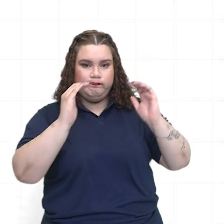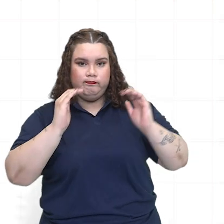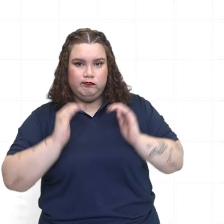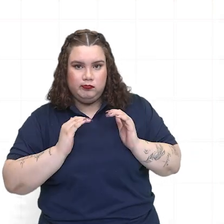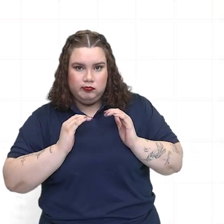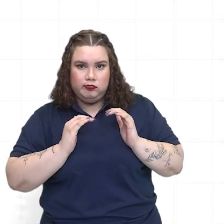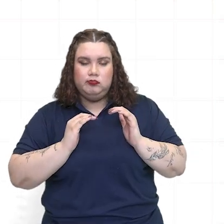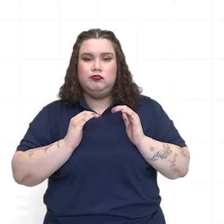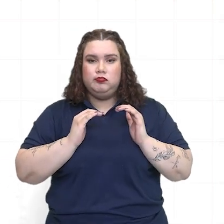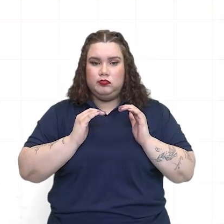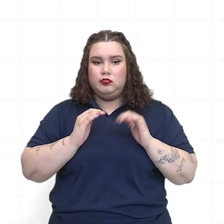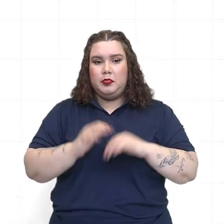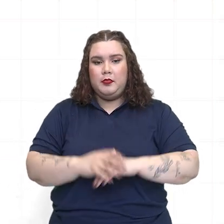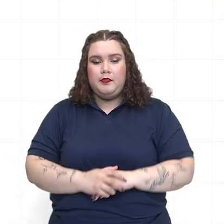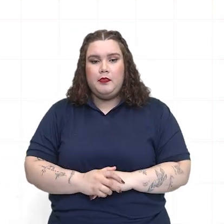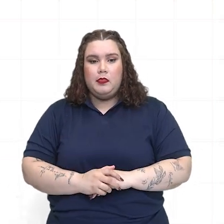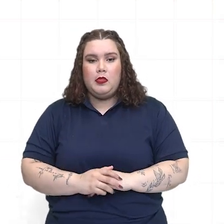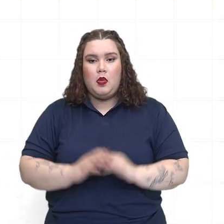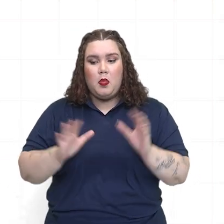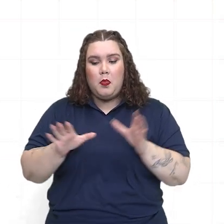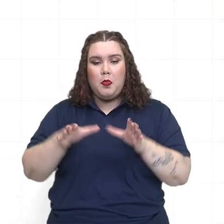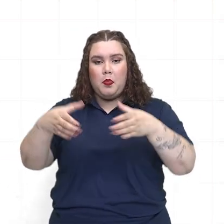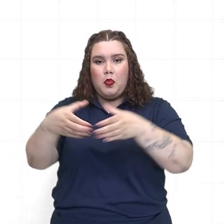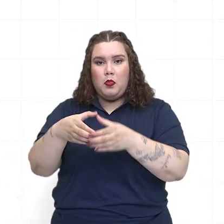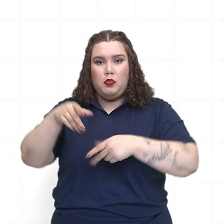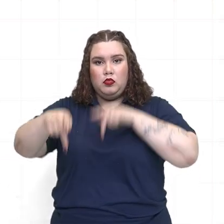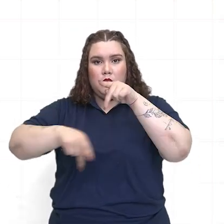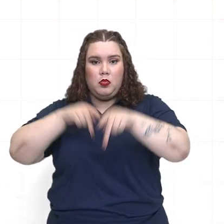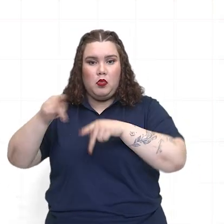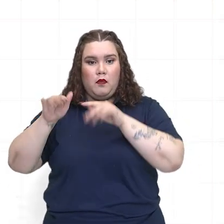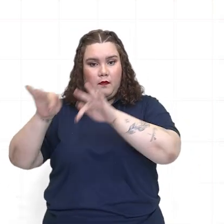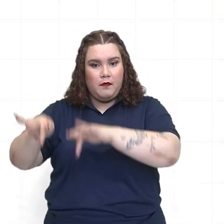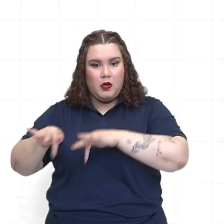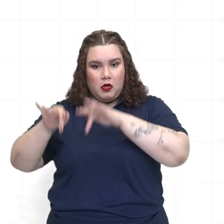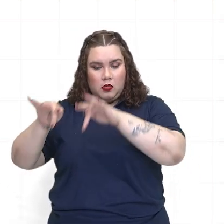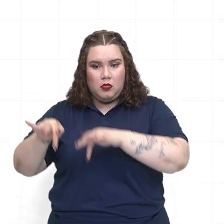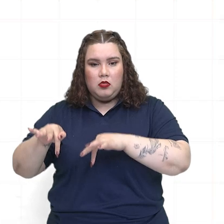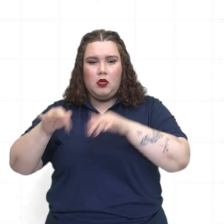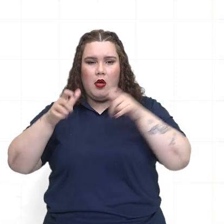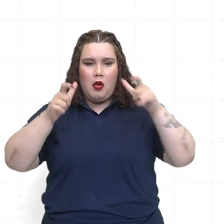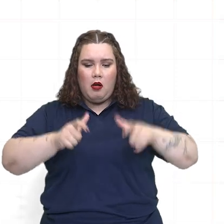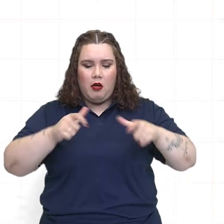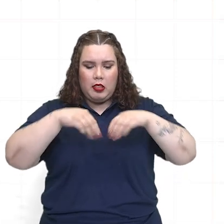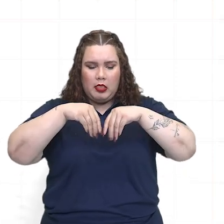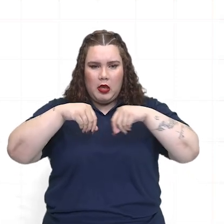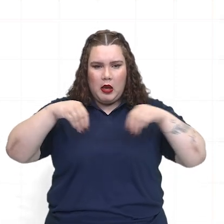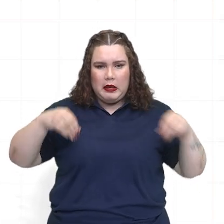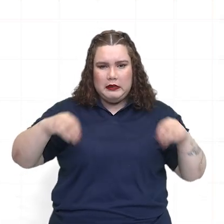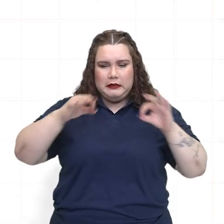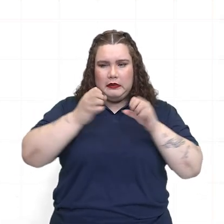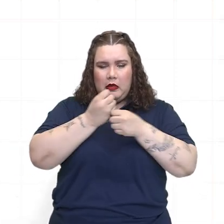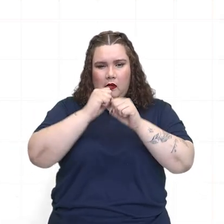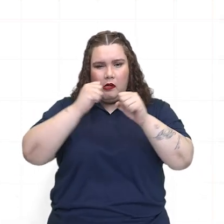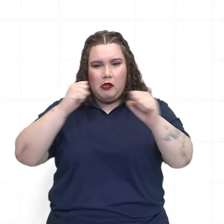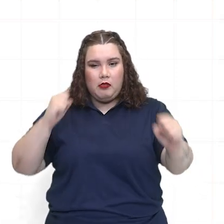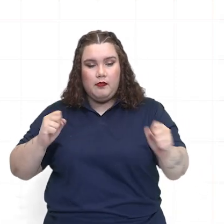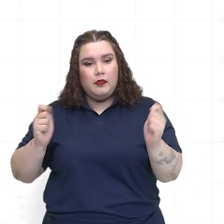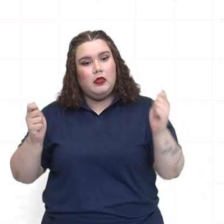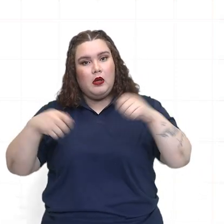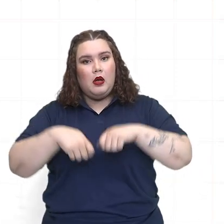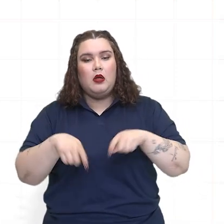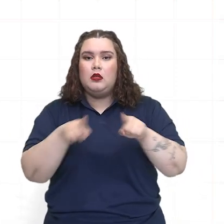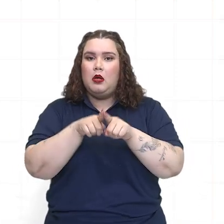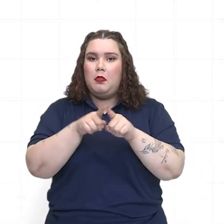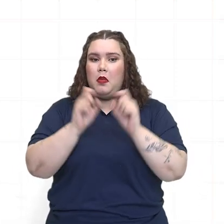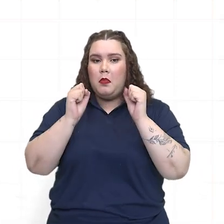Os feudos, frequentemente vastas extensões de terra, podiam incluir também o direito de